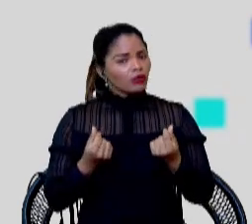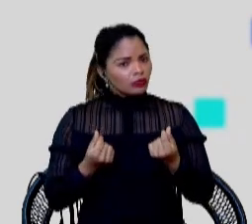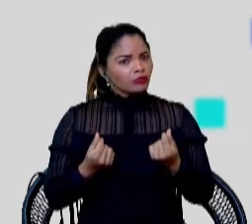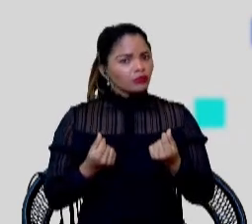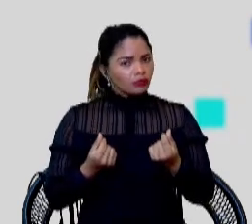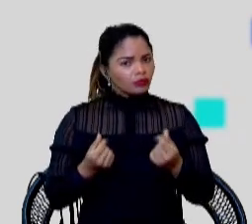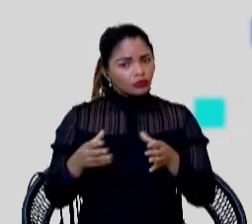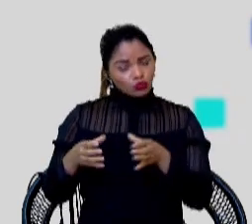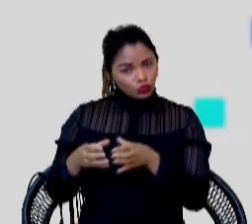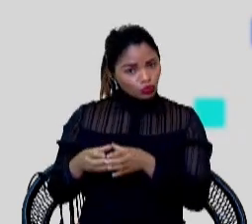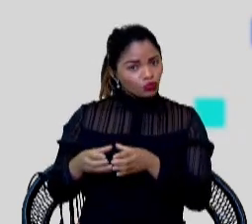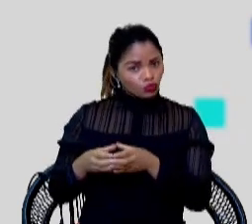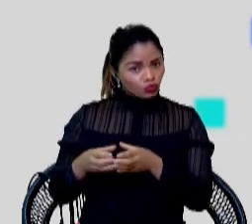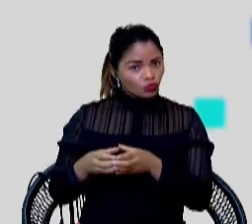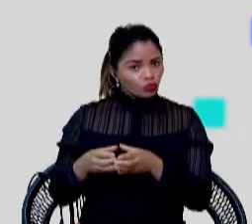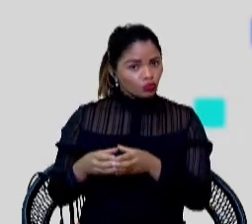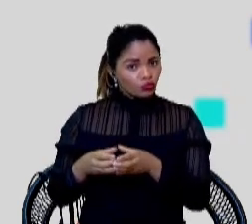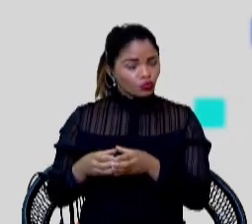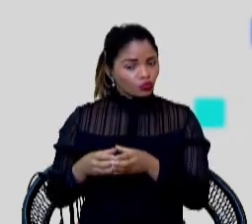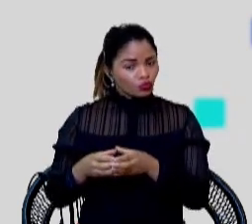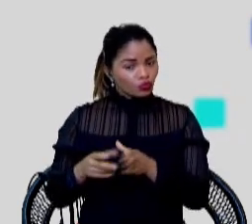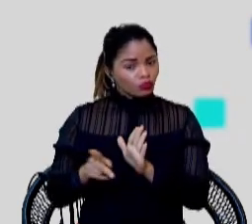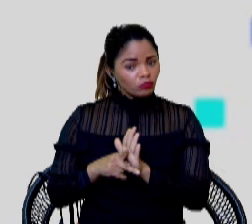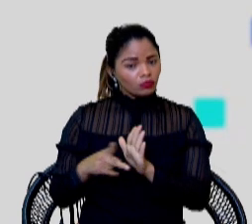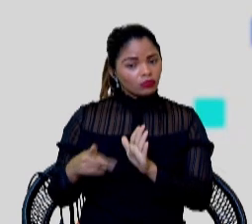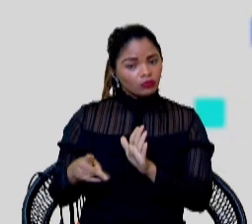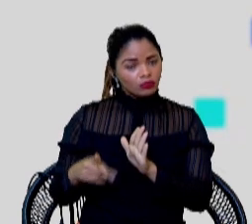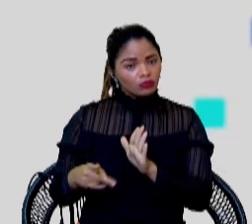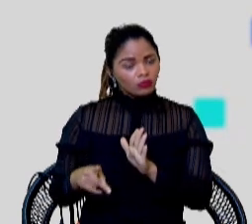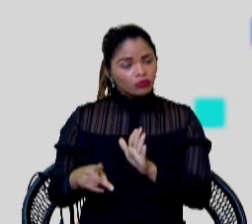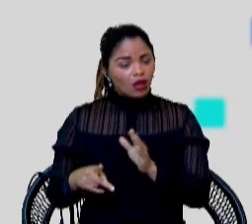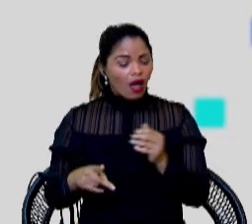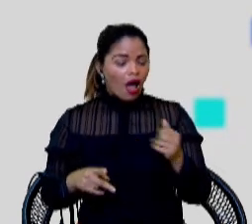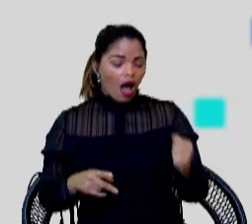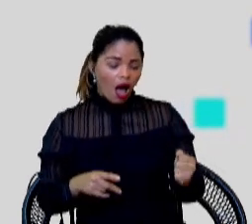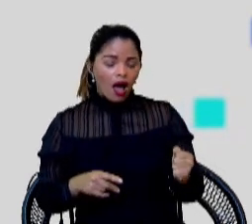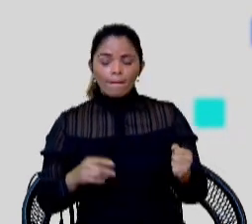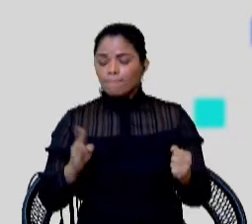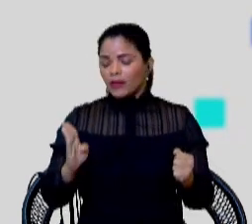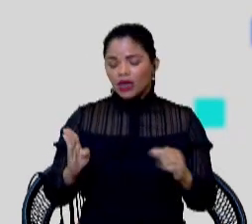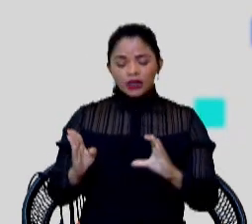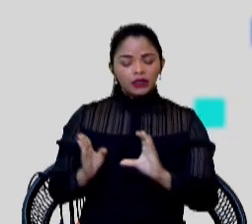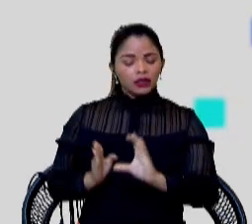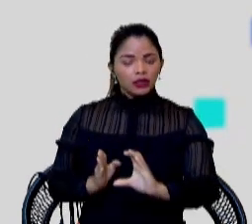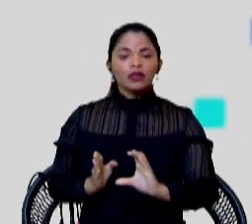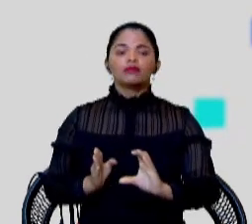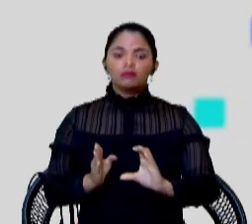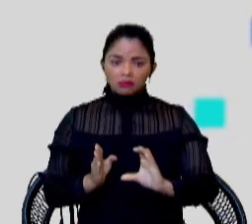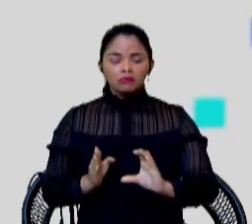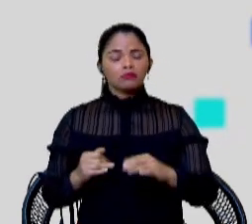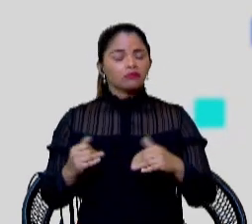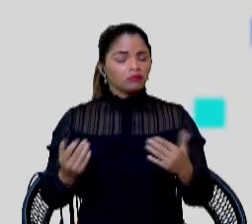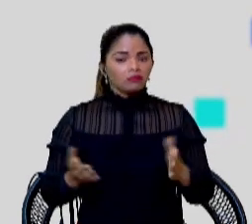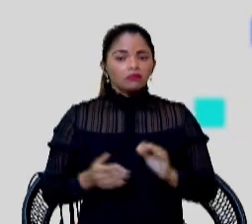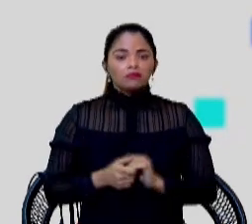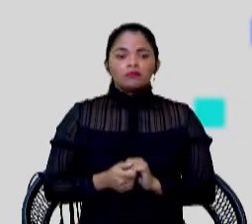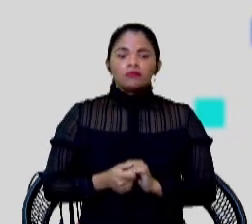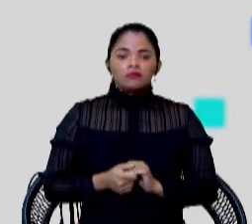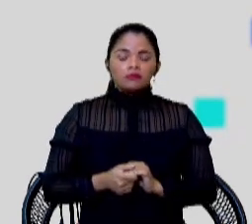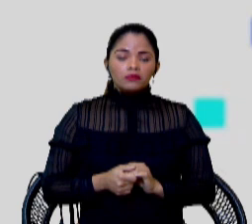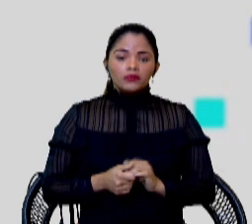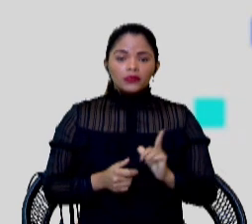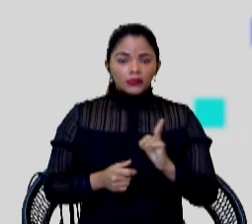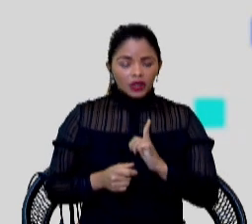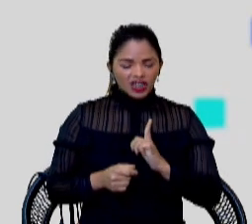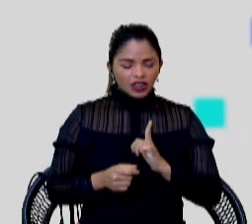do conjunto especificamente, né? Então, conjunto A, conjunto B, conjunto C, produto A, produto B, produto C,